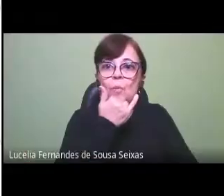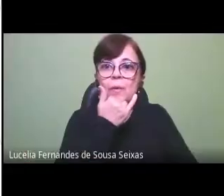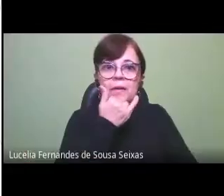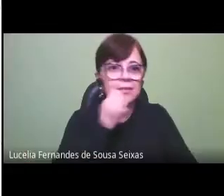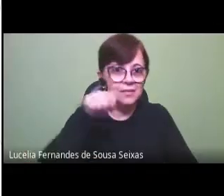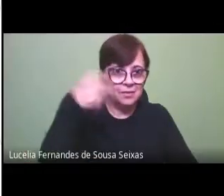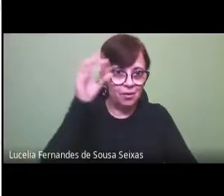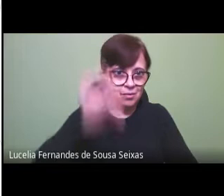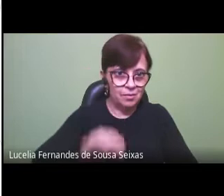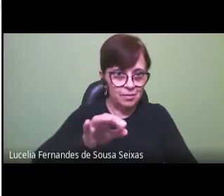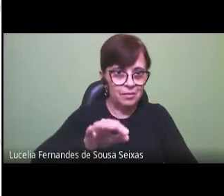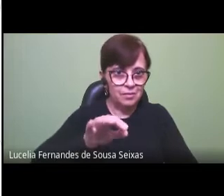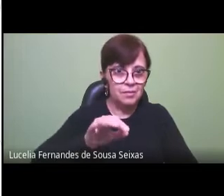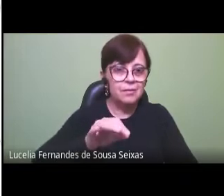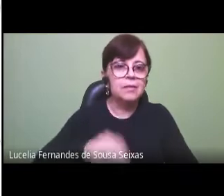Desculpa.